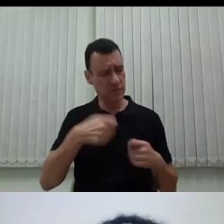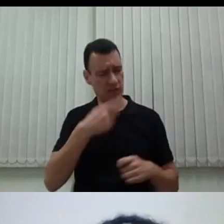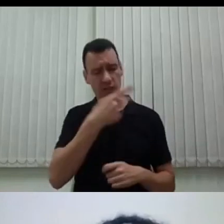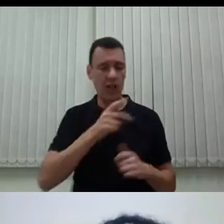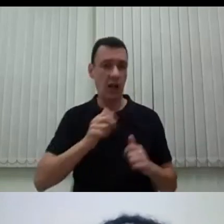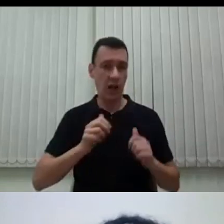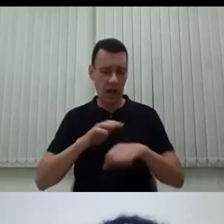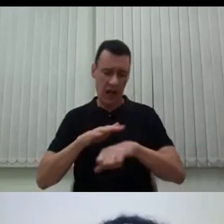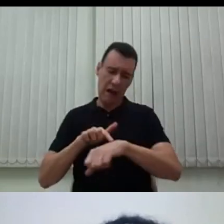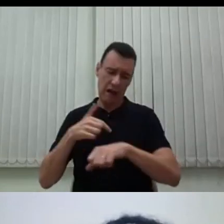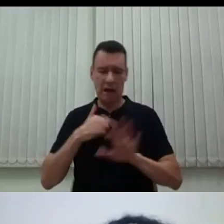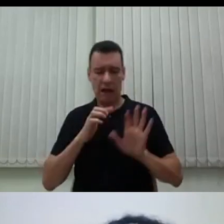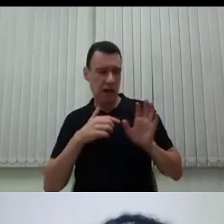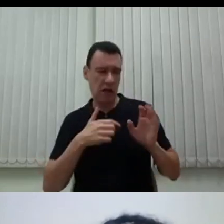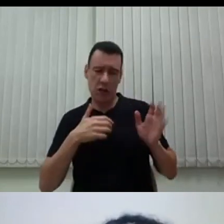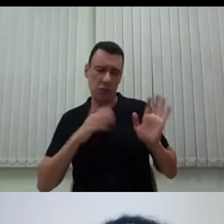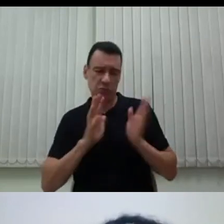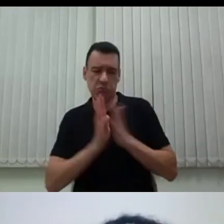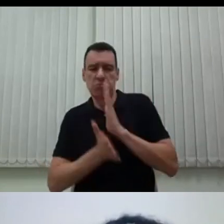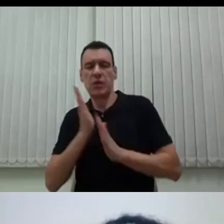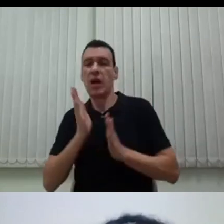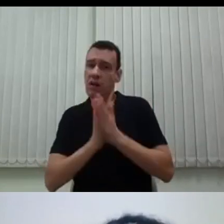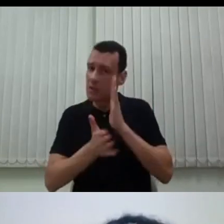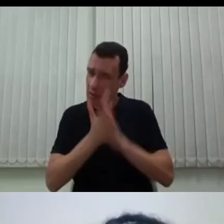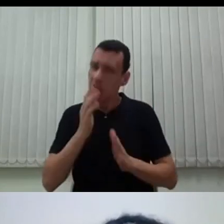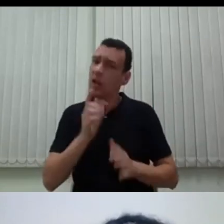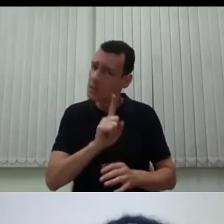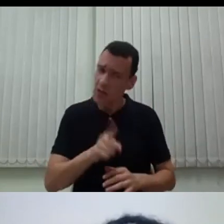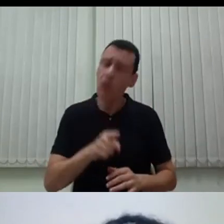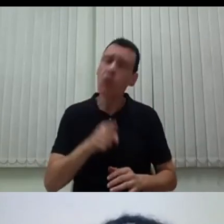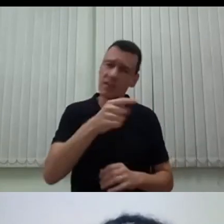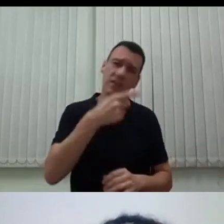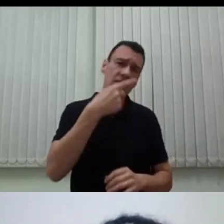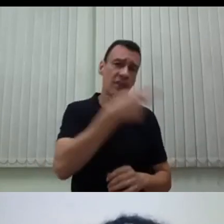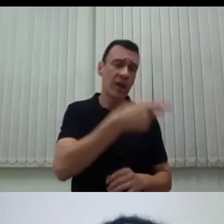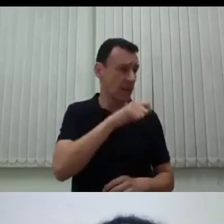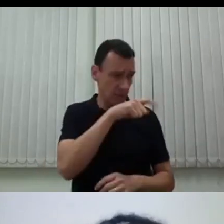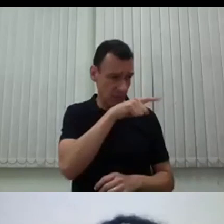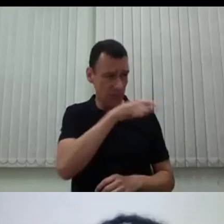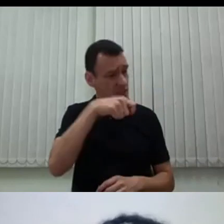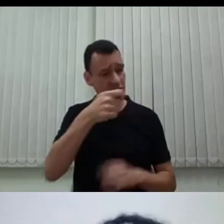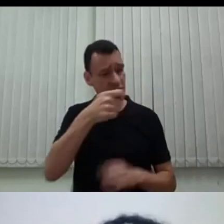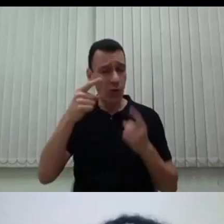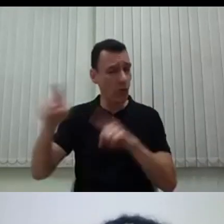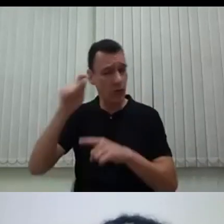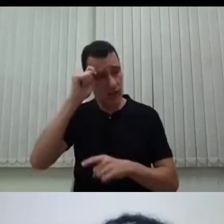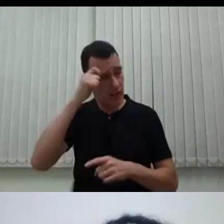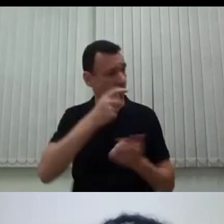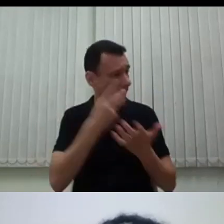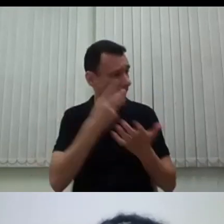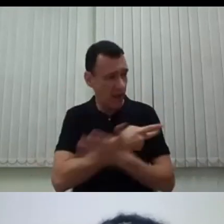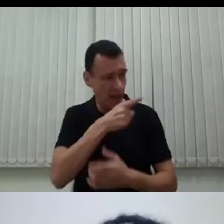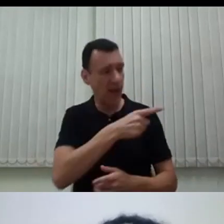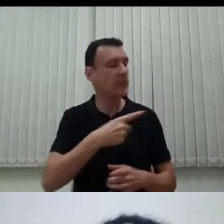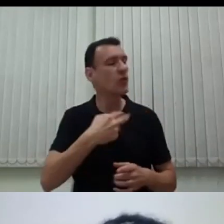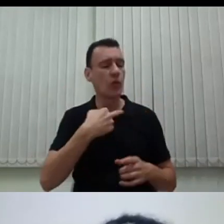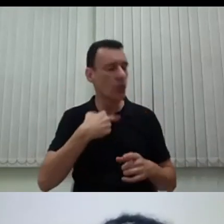que isso é racismo. Você tem que se posicionar claramente que essas coisas não podem acontecer e explicar por quê.